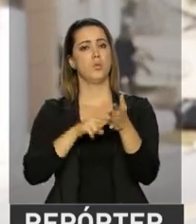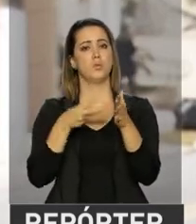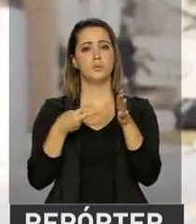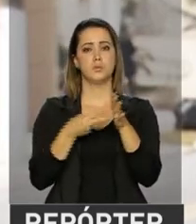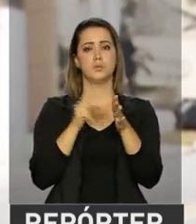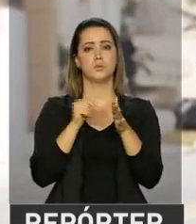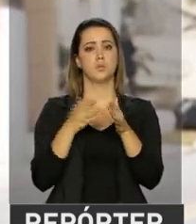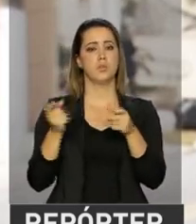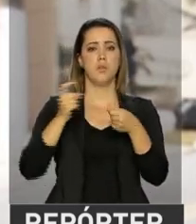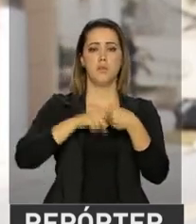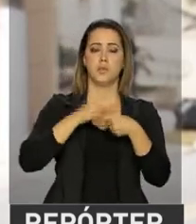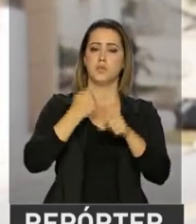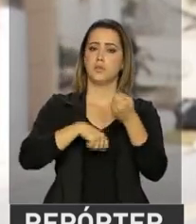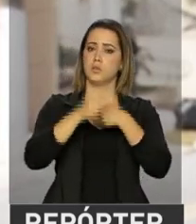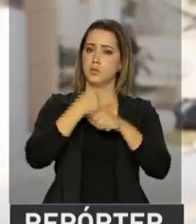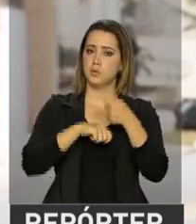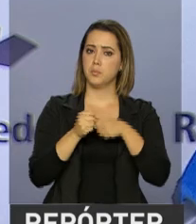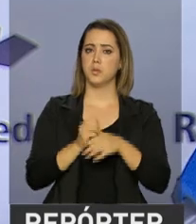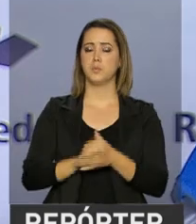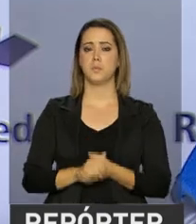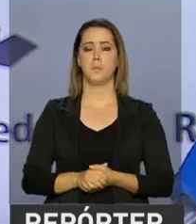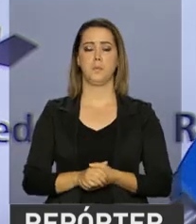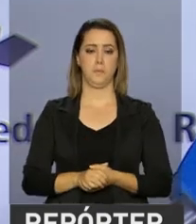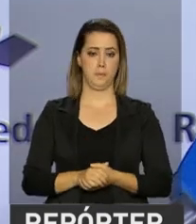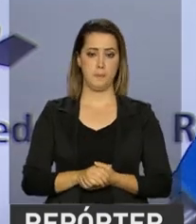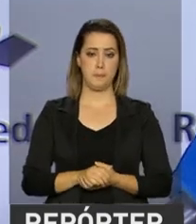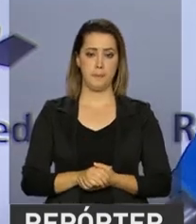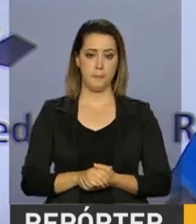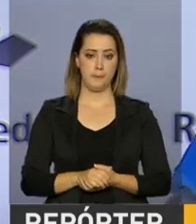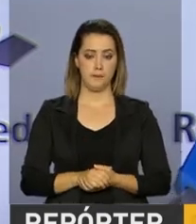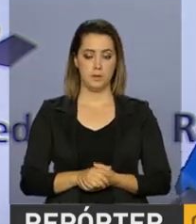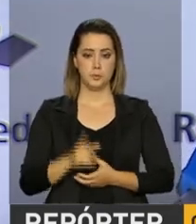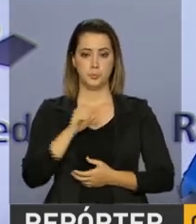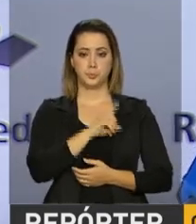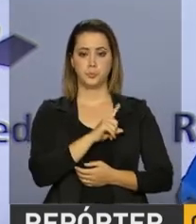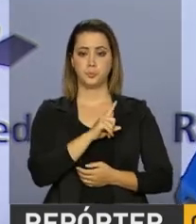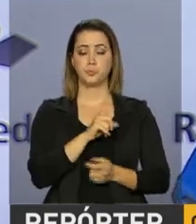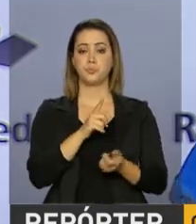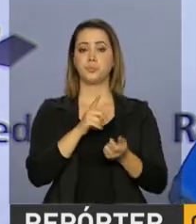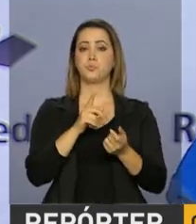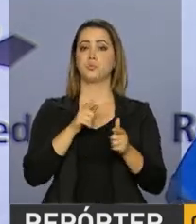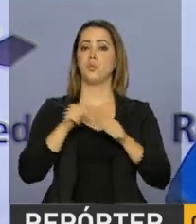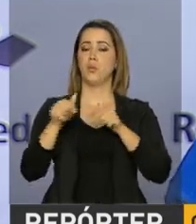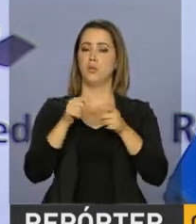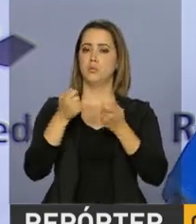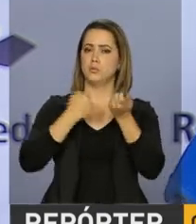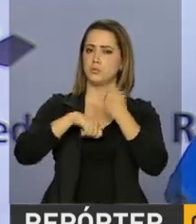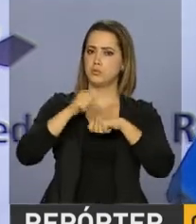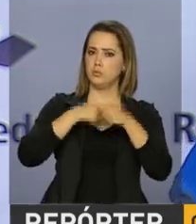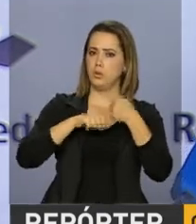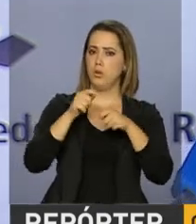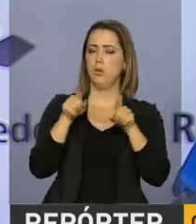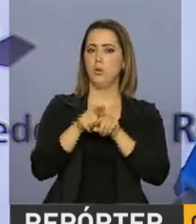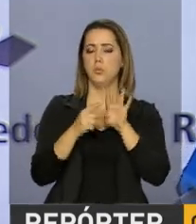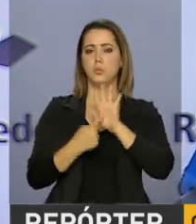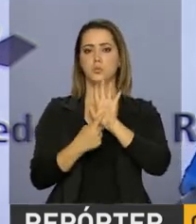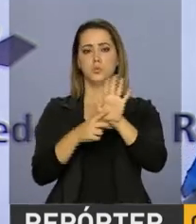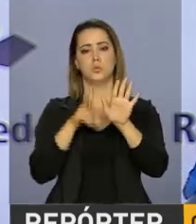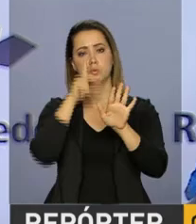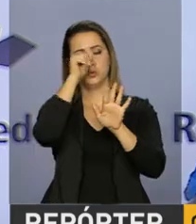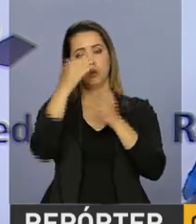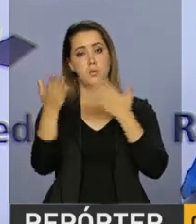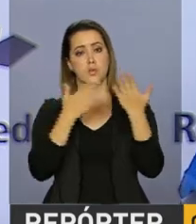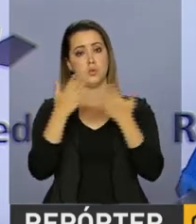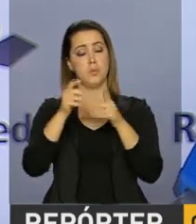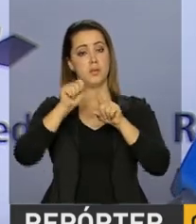uma retomada das atividades econômicas a atividade industrial mostrou uma recuperação forte significativa neste mês em relação ao mesmo